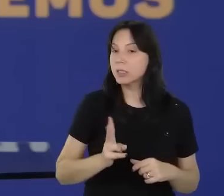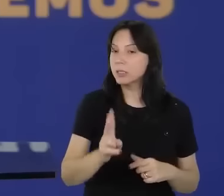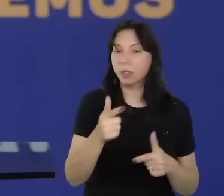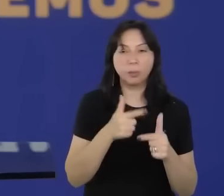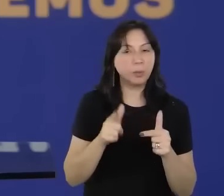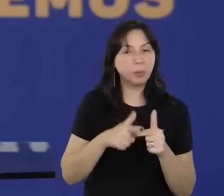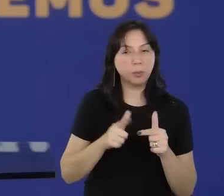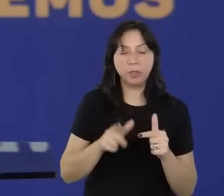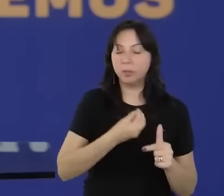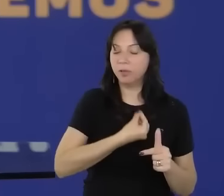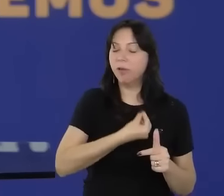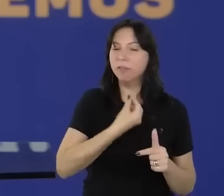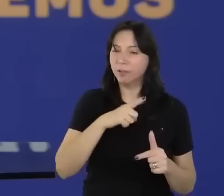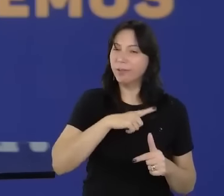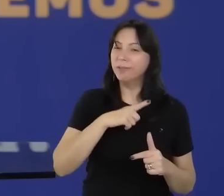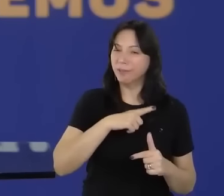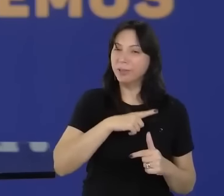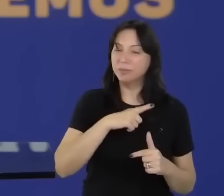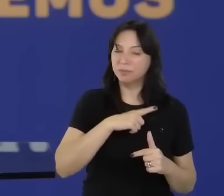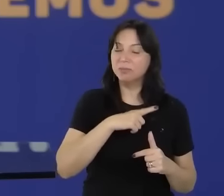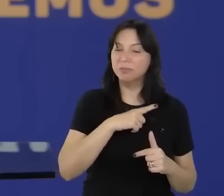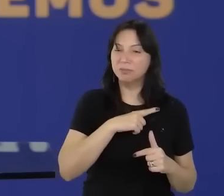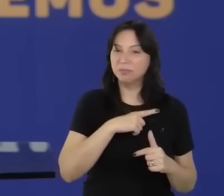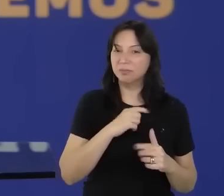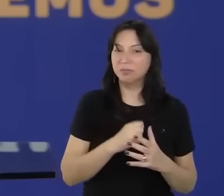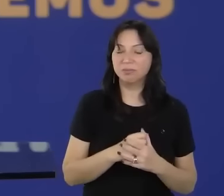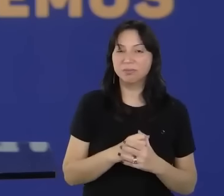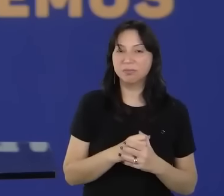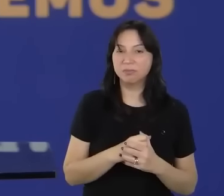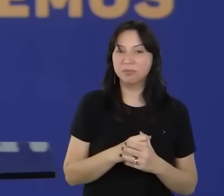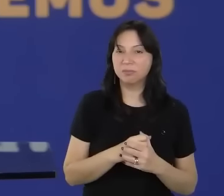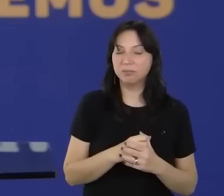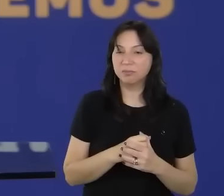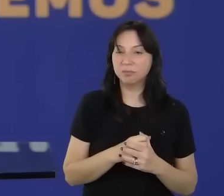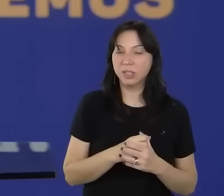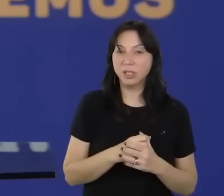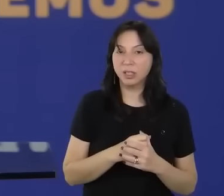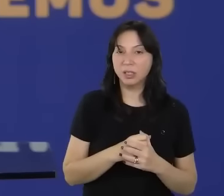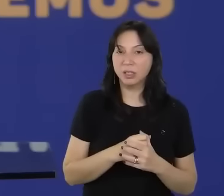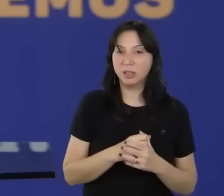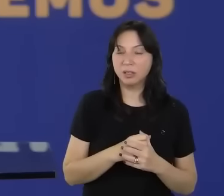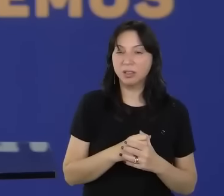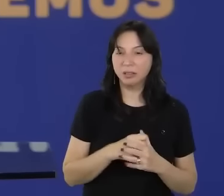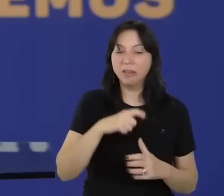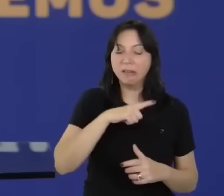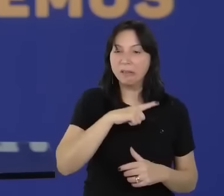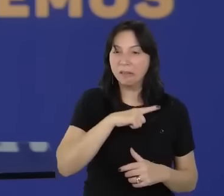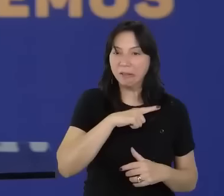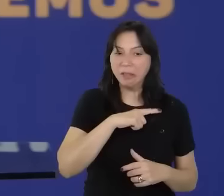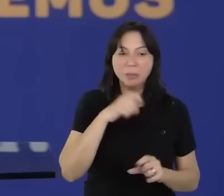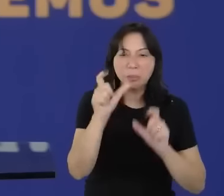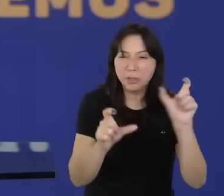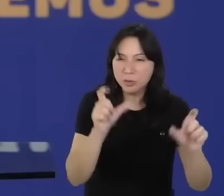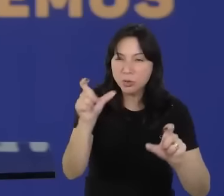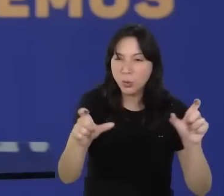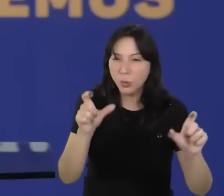esplêndido Quem de nós vive numa estufa quem de nós está numa redoma de